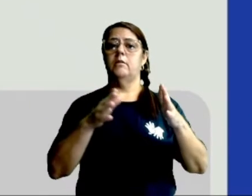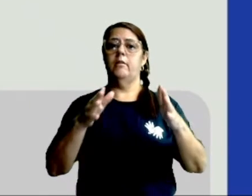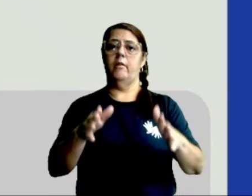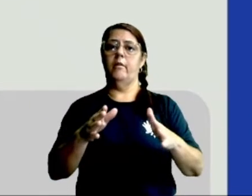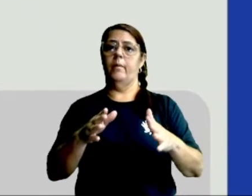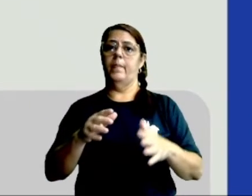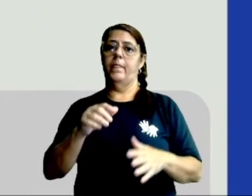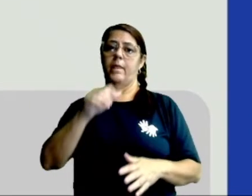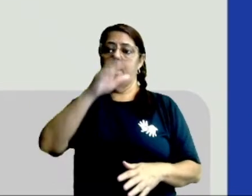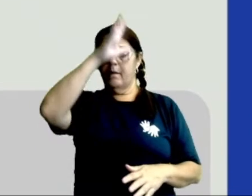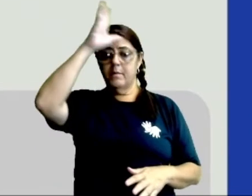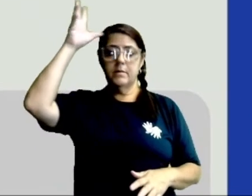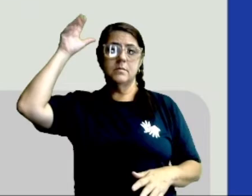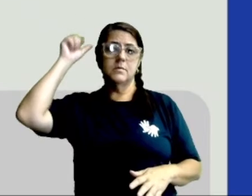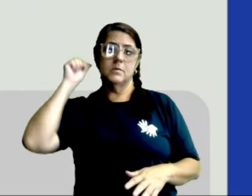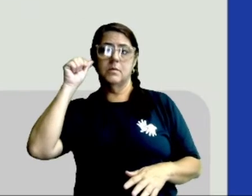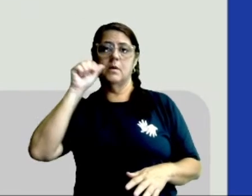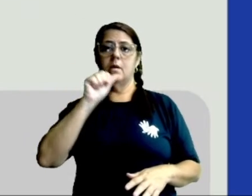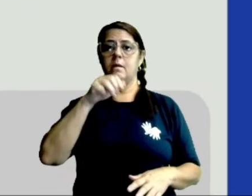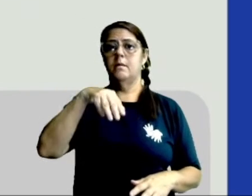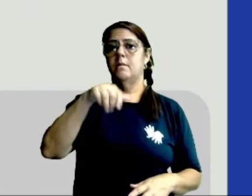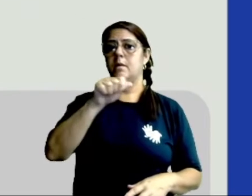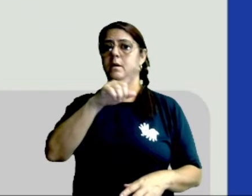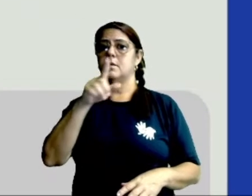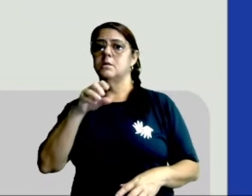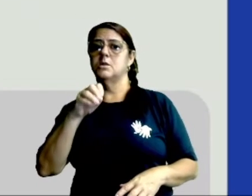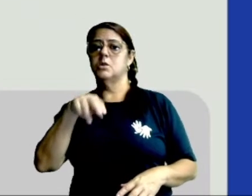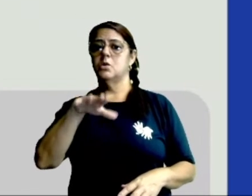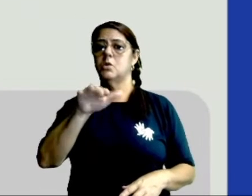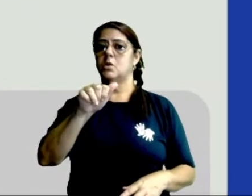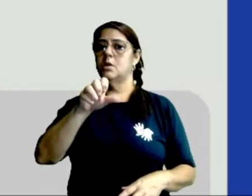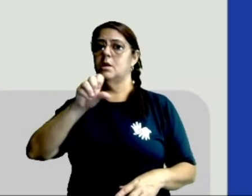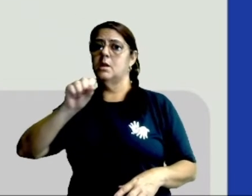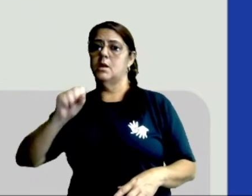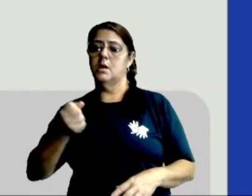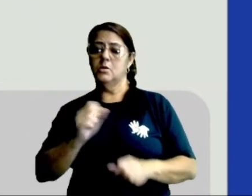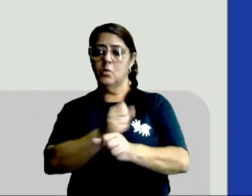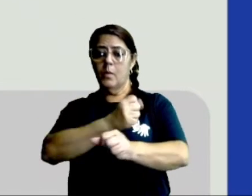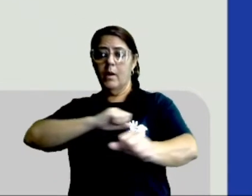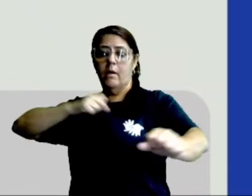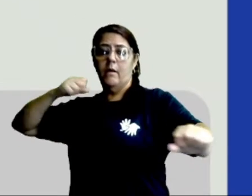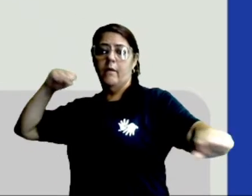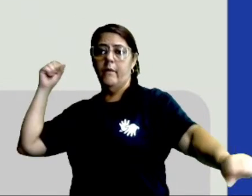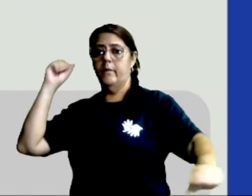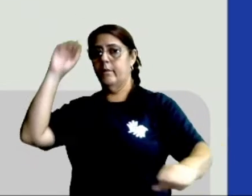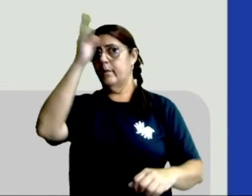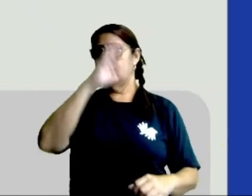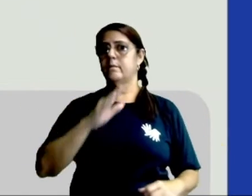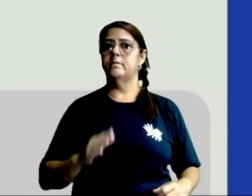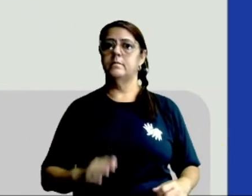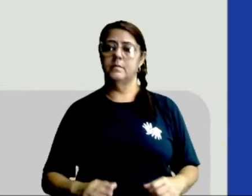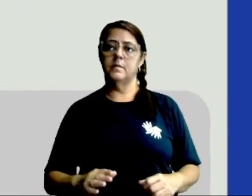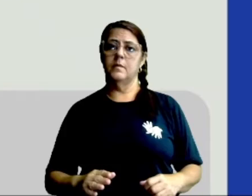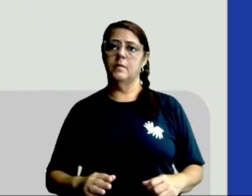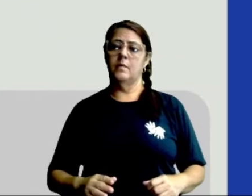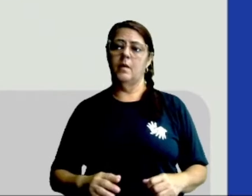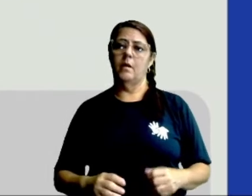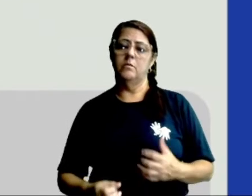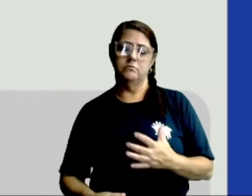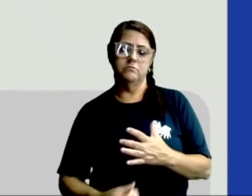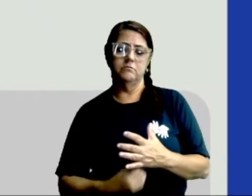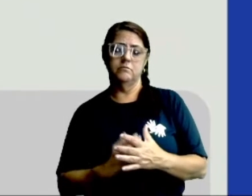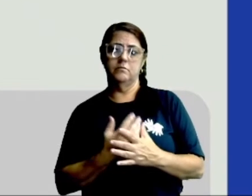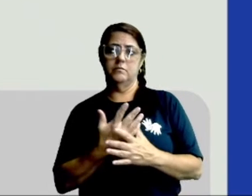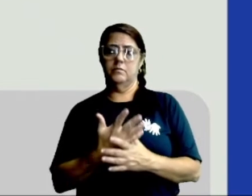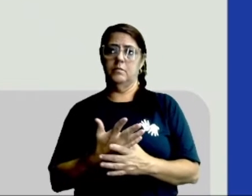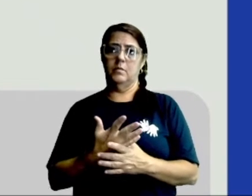na região amazônica, o rio Amazonas, né? O maior rio do Brasil. Então, fruto